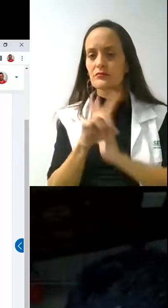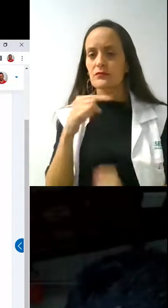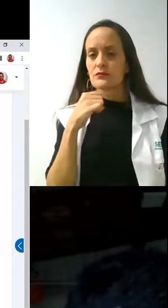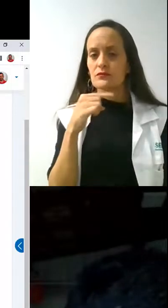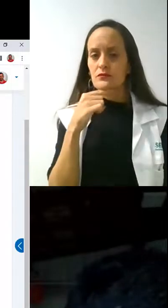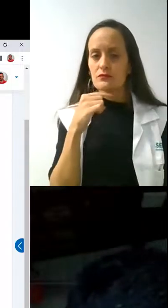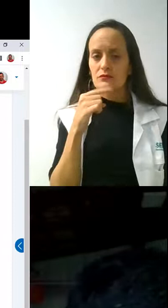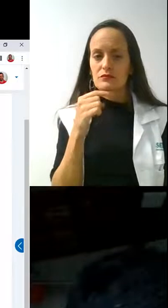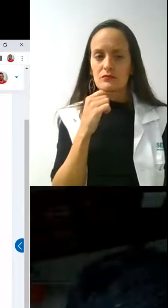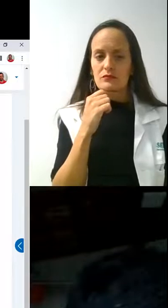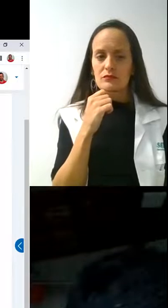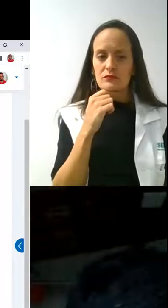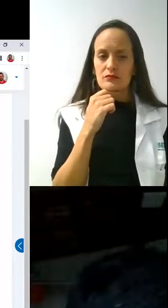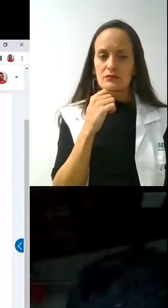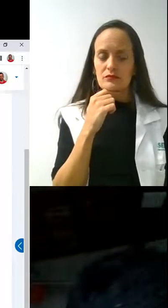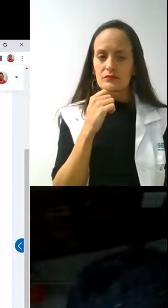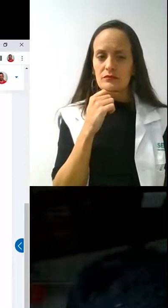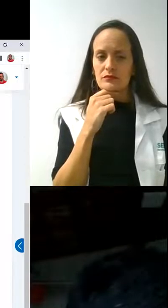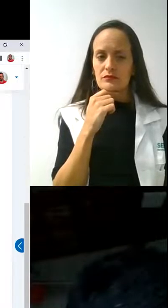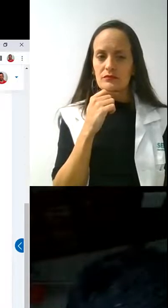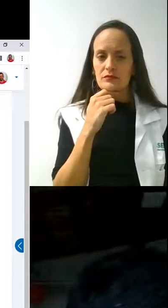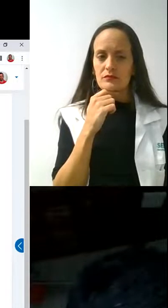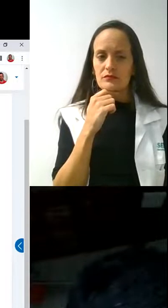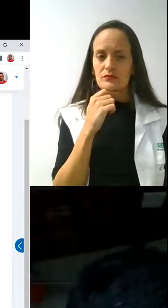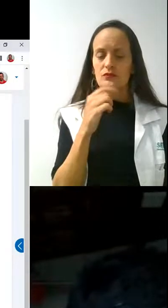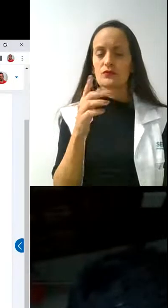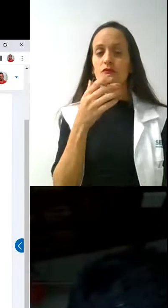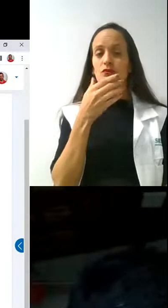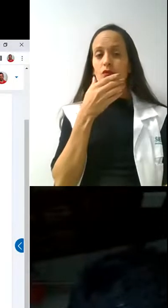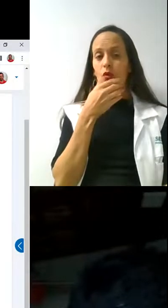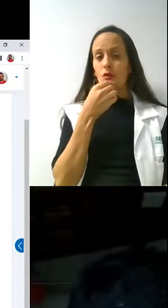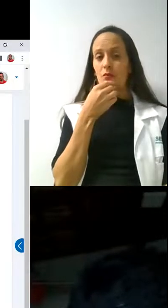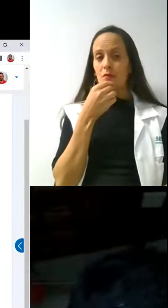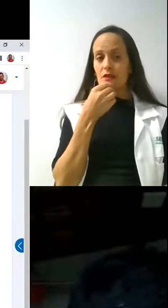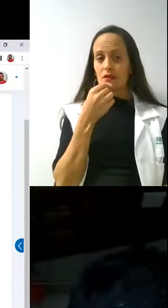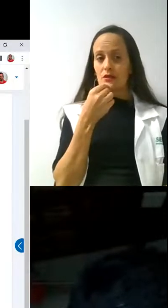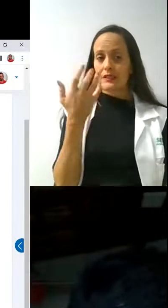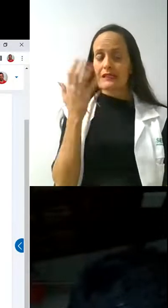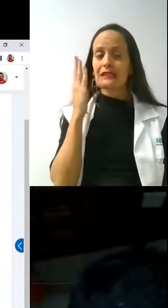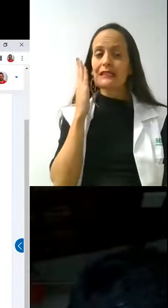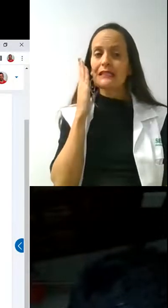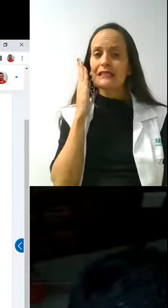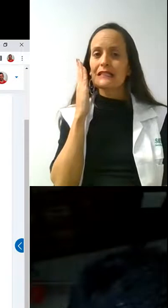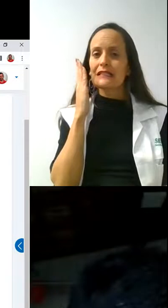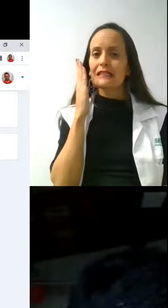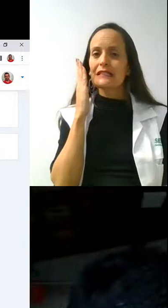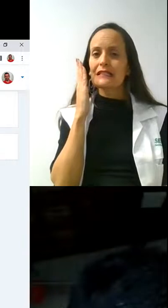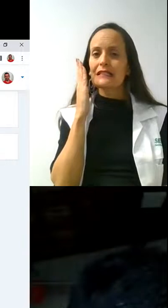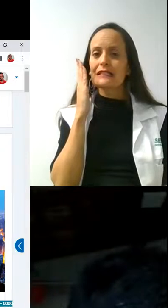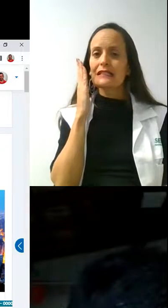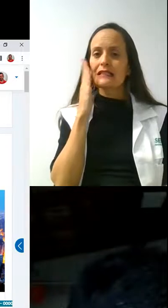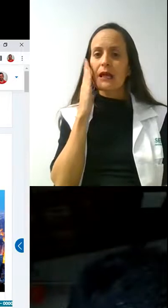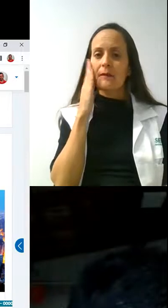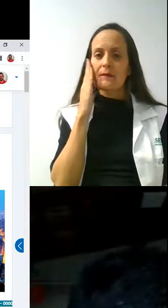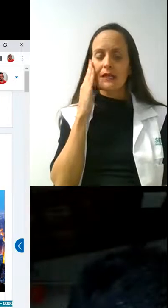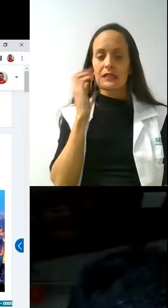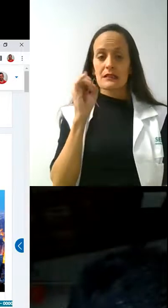O José Valdir. Professor, eu queria saber, essas aulas do senhor, tem como eu baixar e ficar gravada para mim,